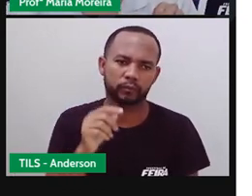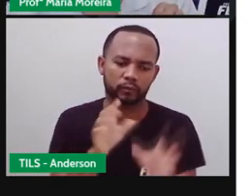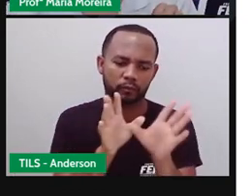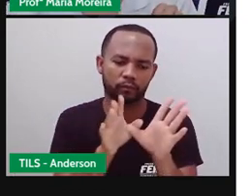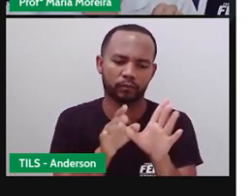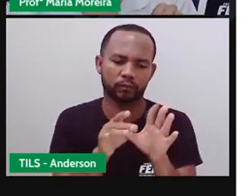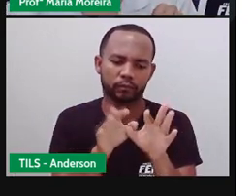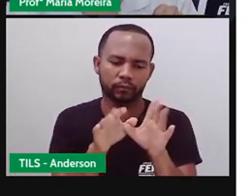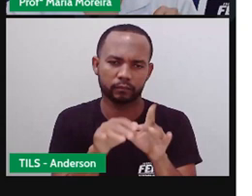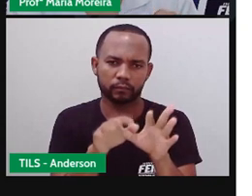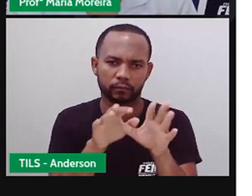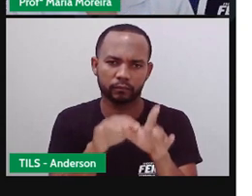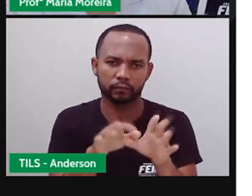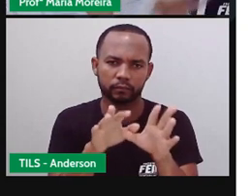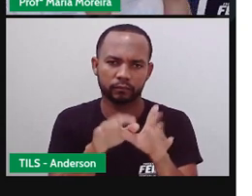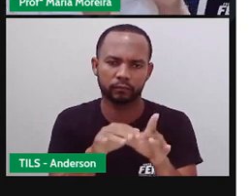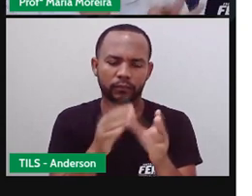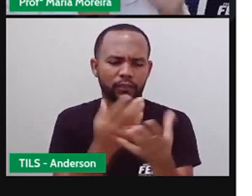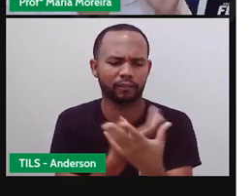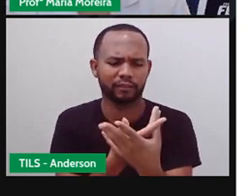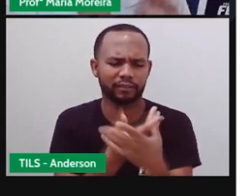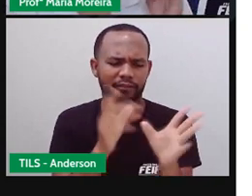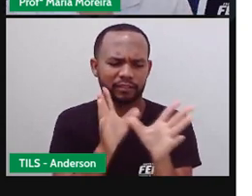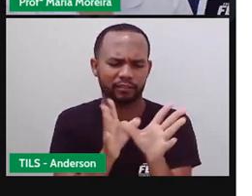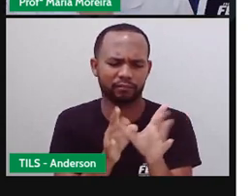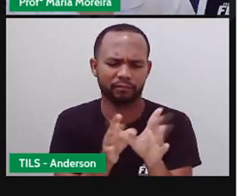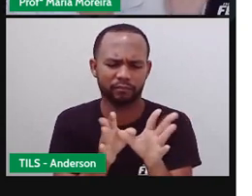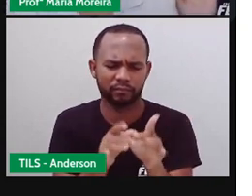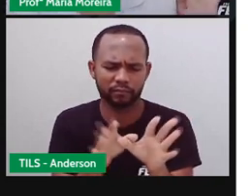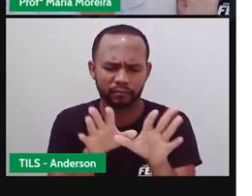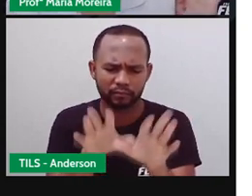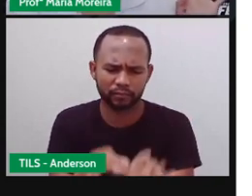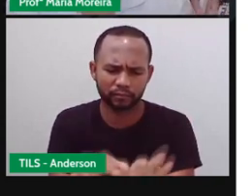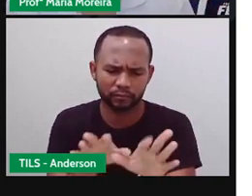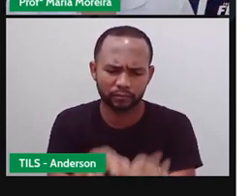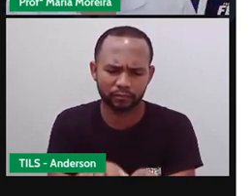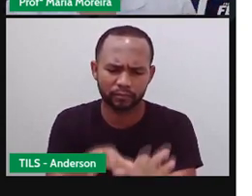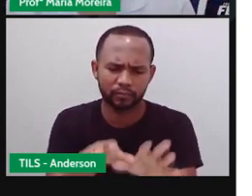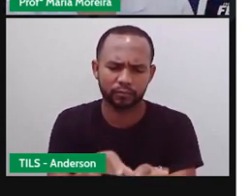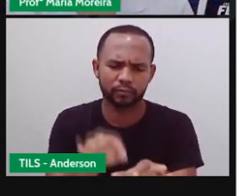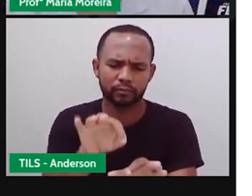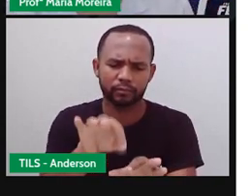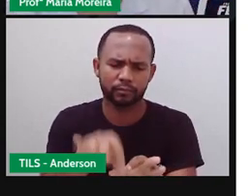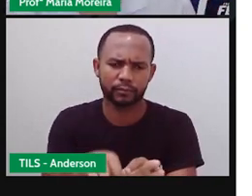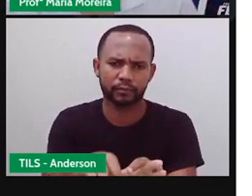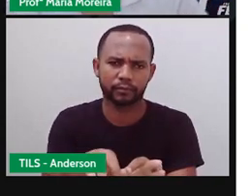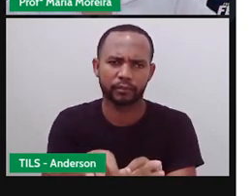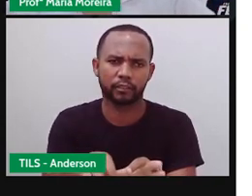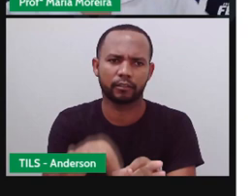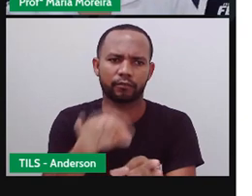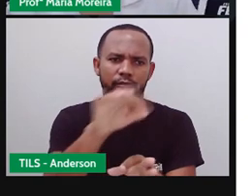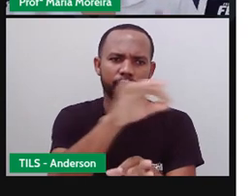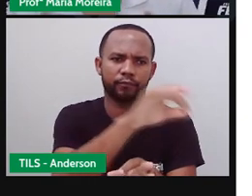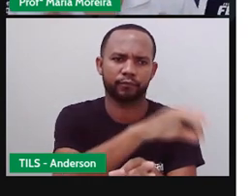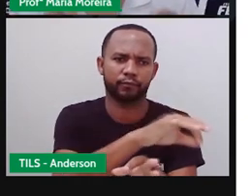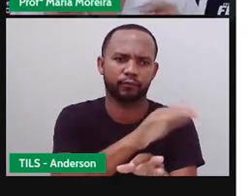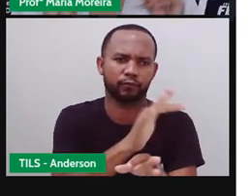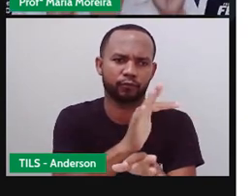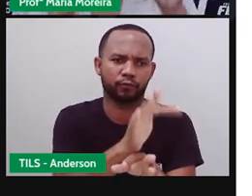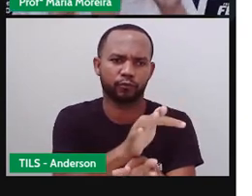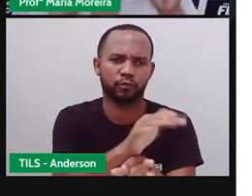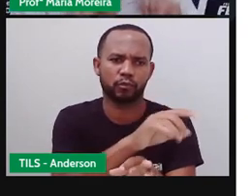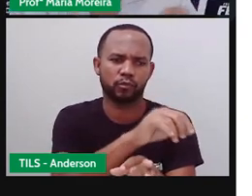ela pousou aqui certo vou dar uma vai ficar só pousando em uma flor pronto não ela pousa nessa E aí